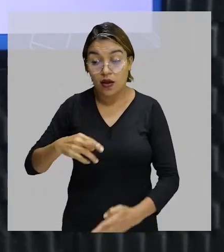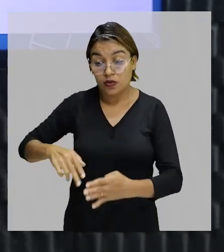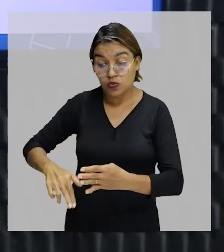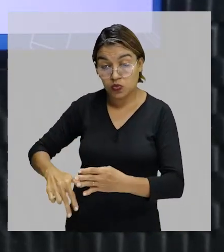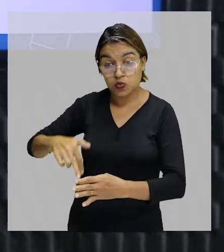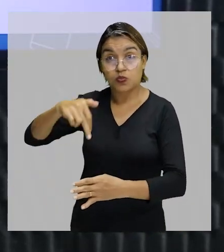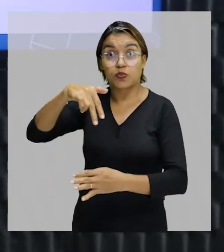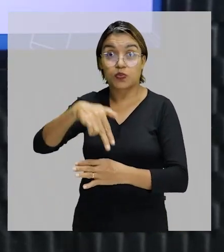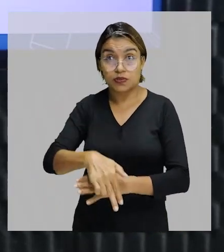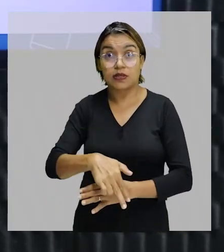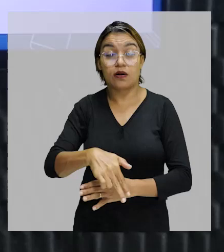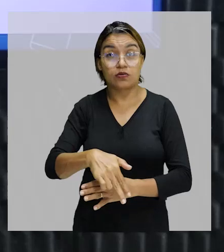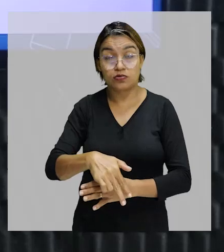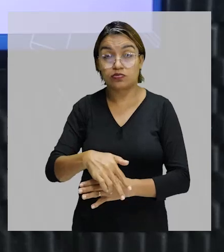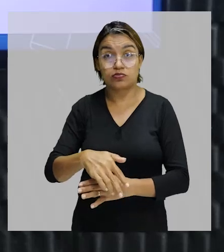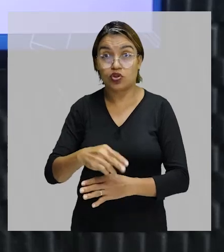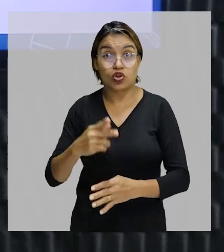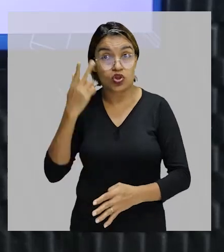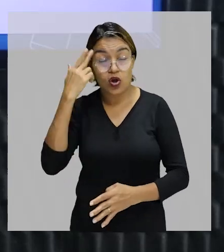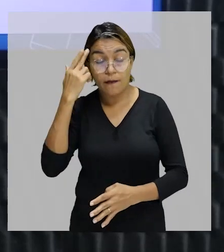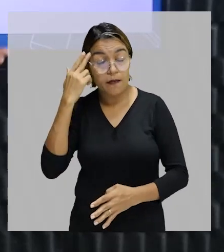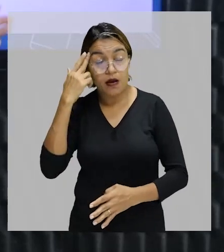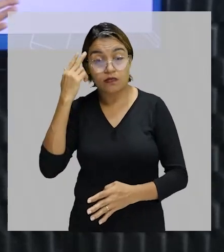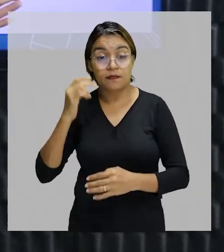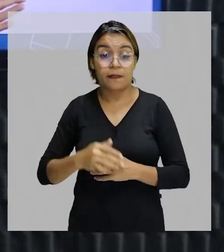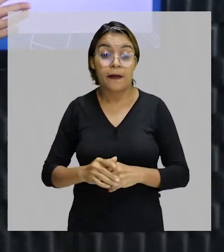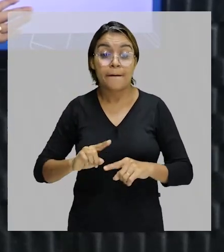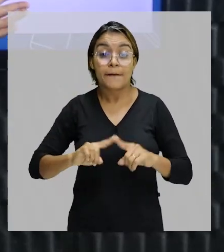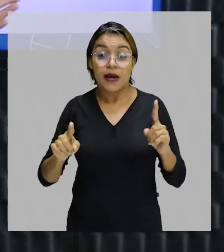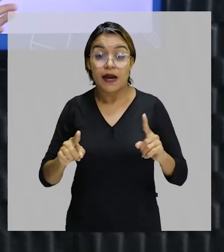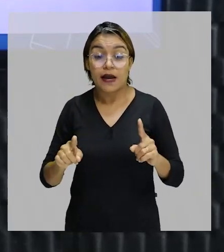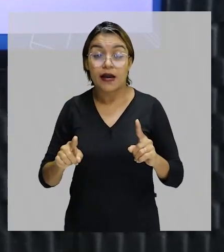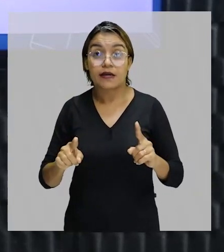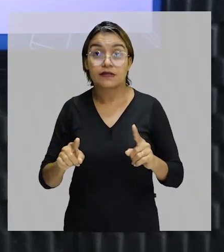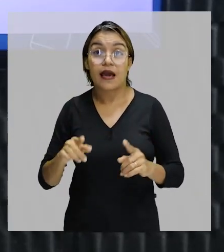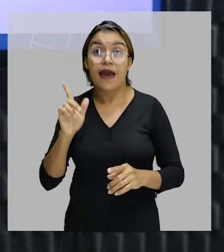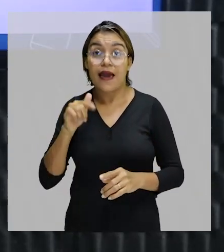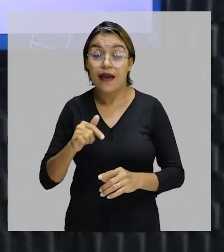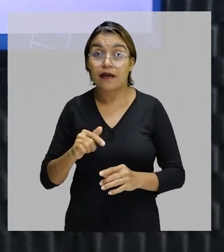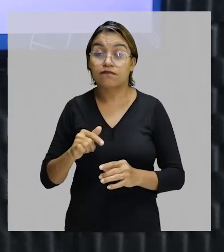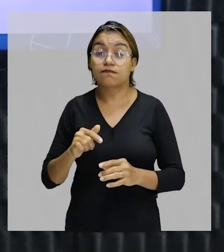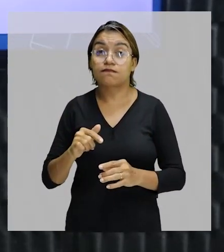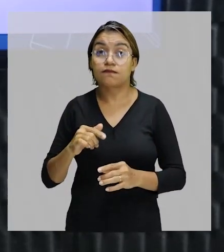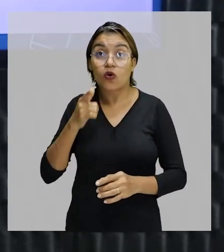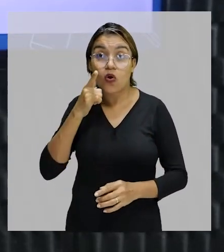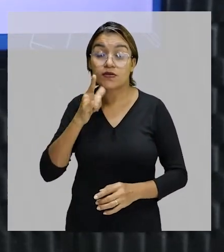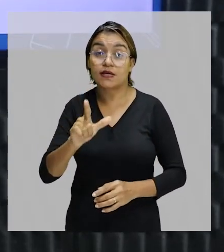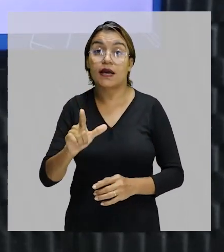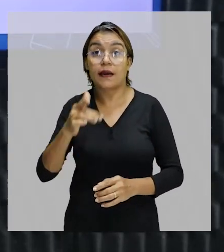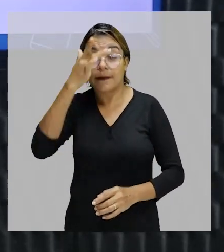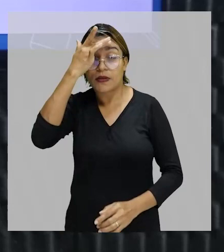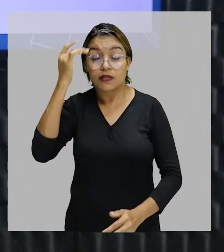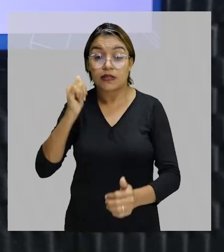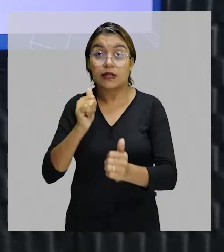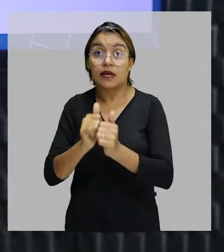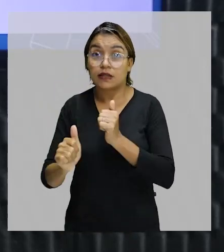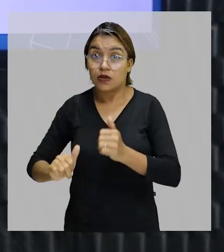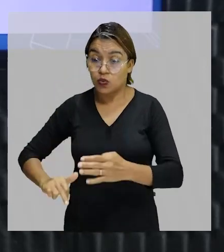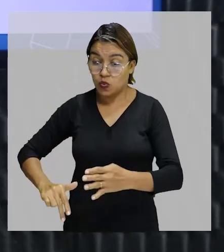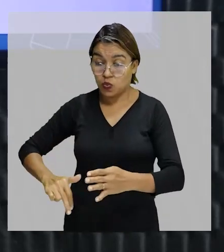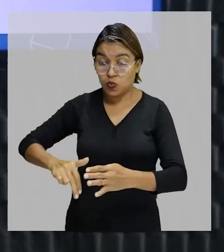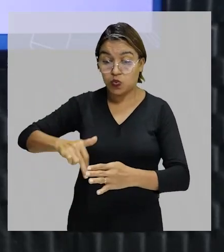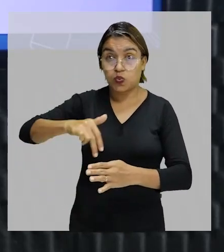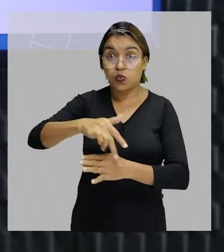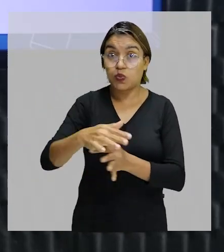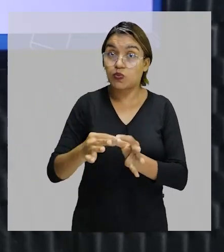sem saltar. Fato é, vence aquele que saltou o mais distante. Professor, eu realizei um primeiro salto